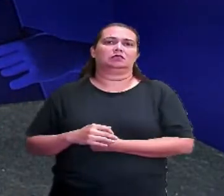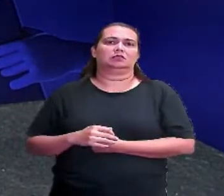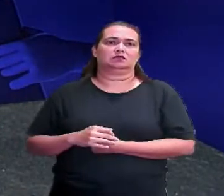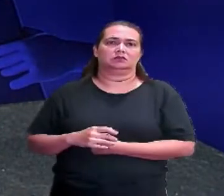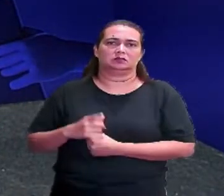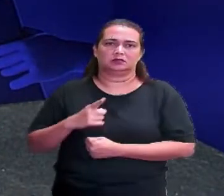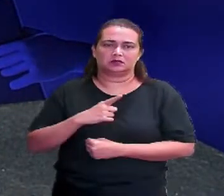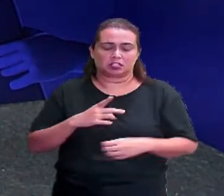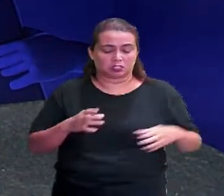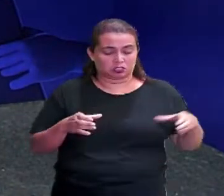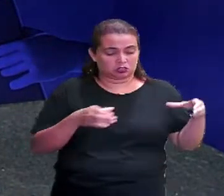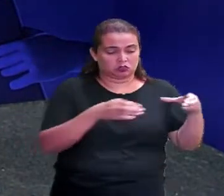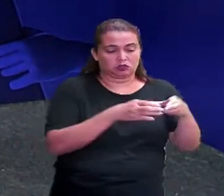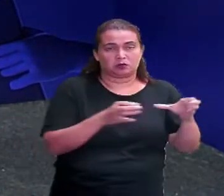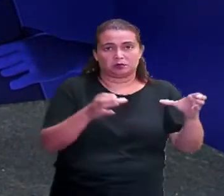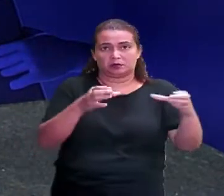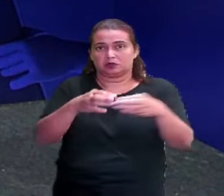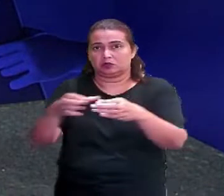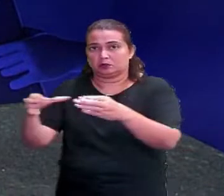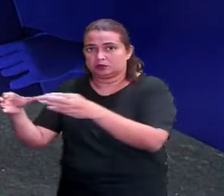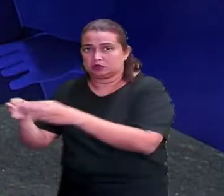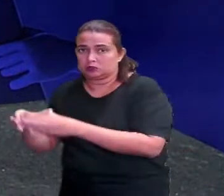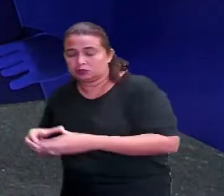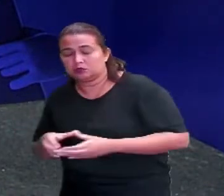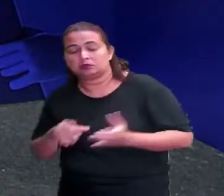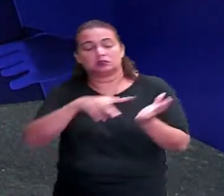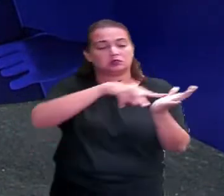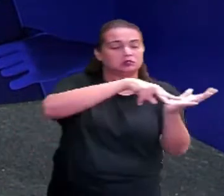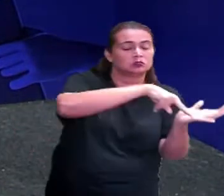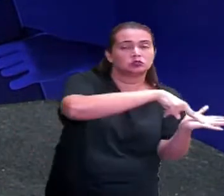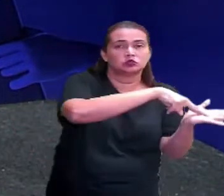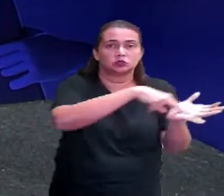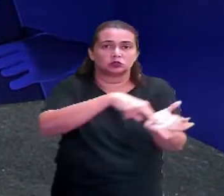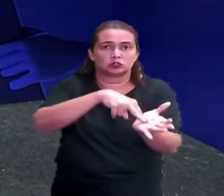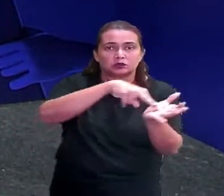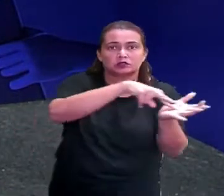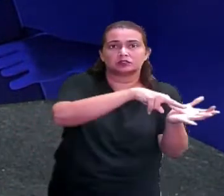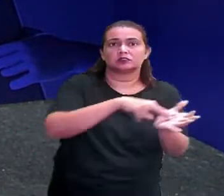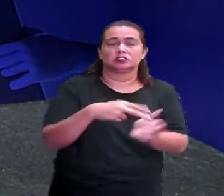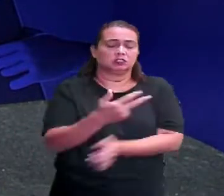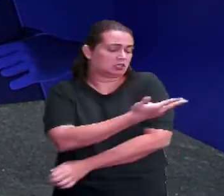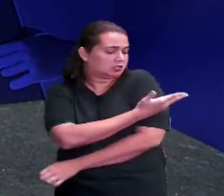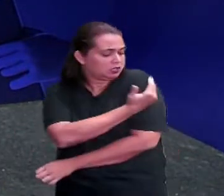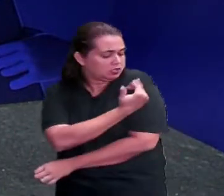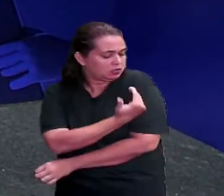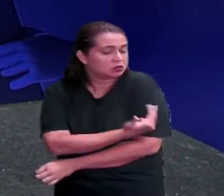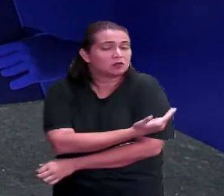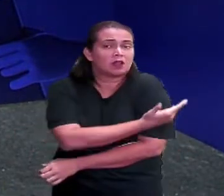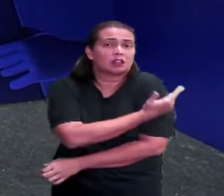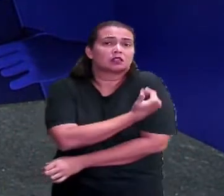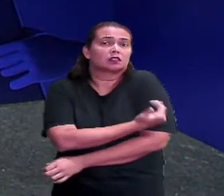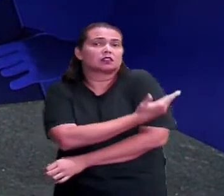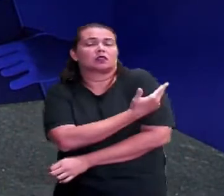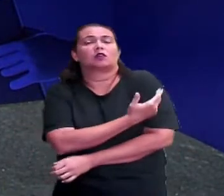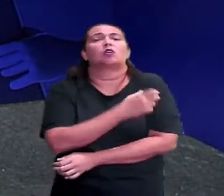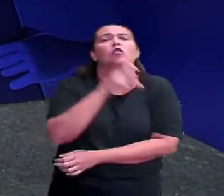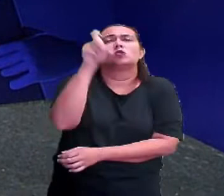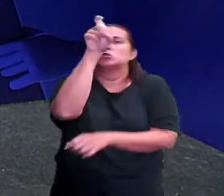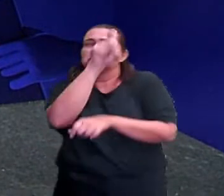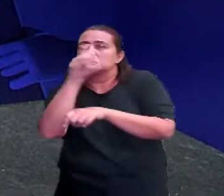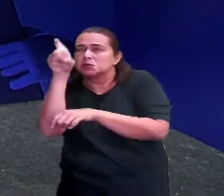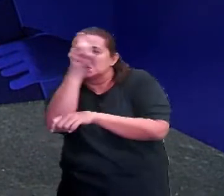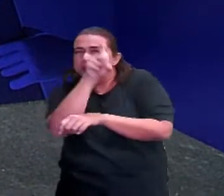os surfistas, os rappers, os hippies, os tatuadores, grafiteiros, etc. A linguagem